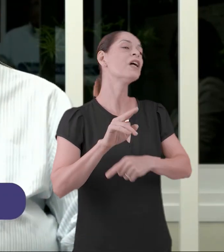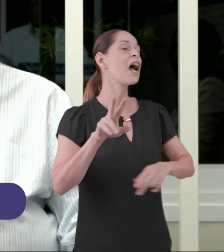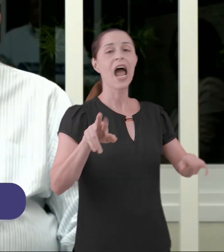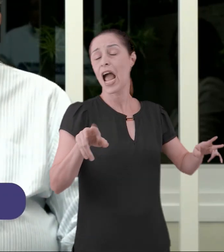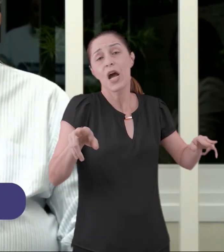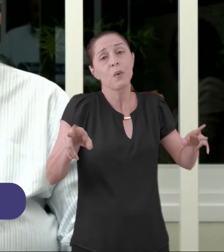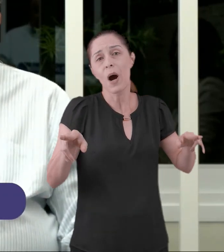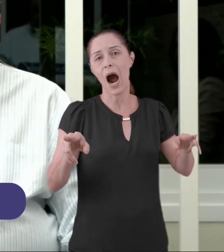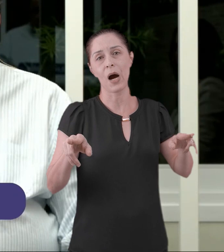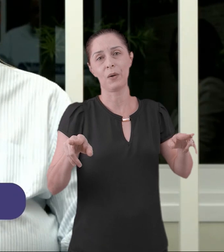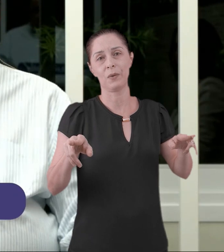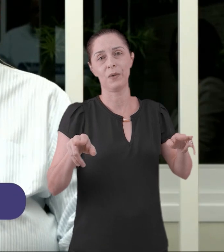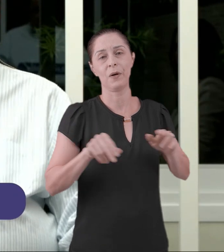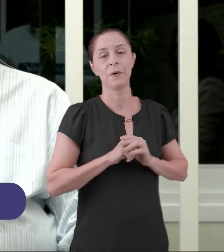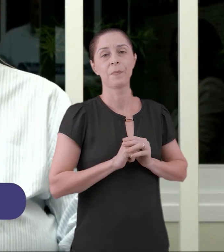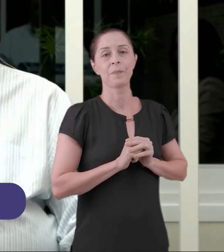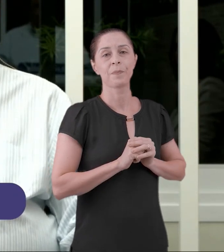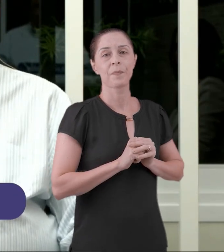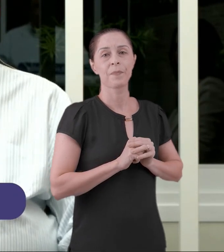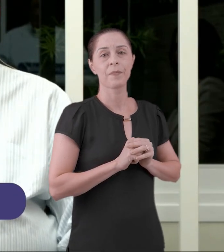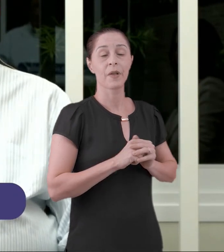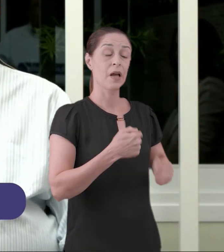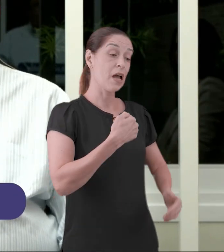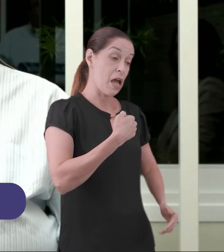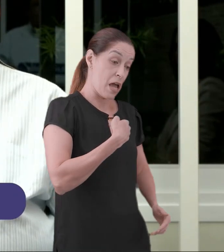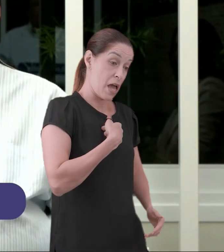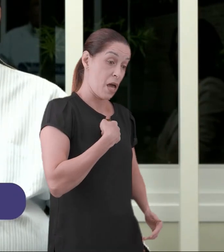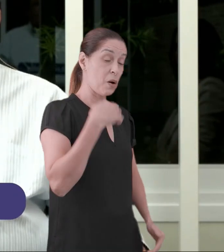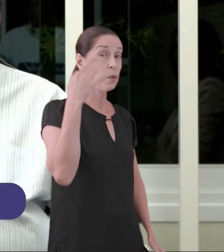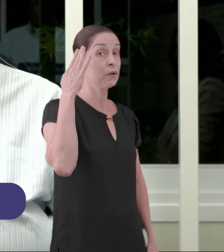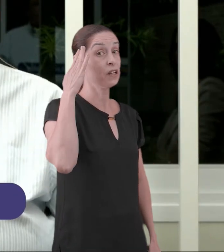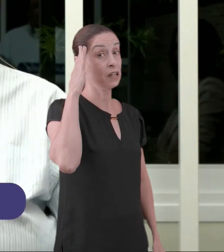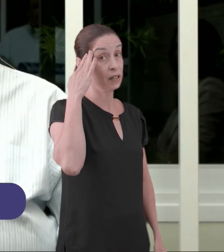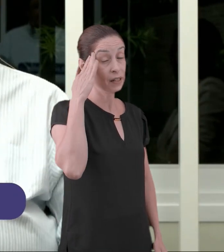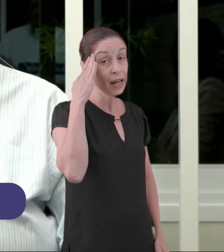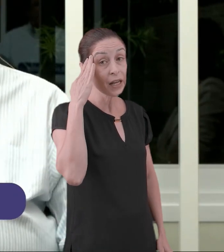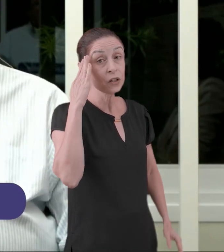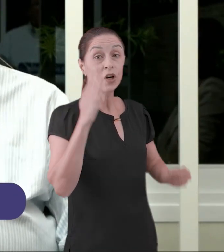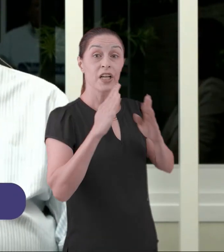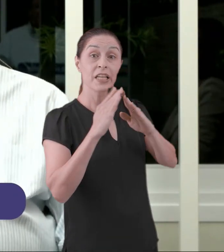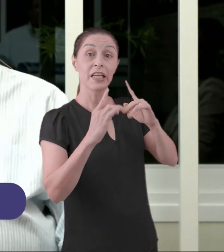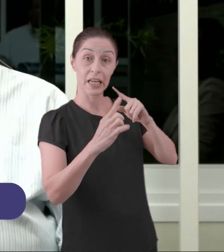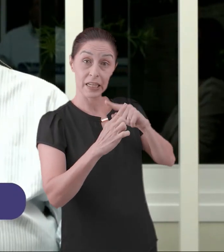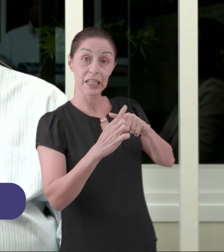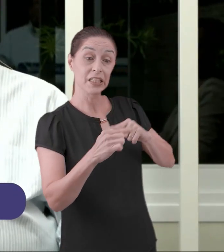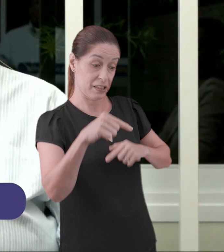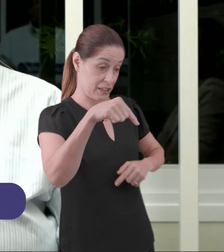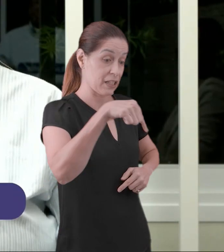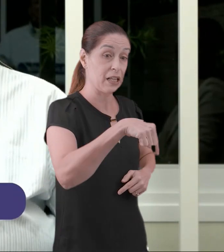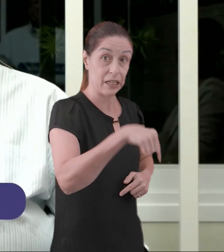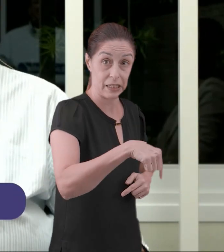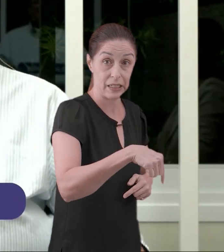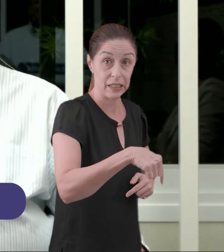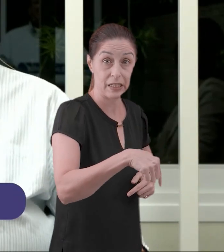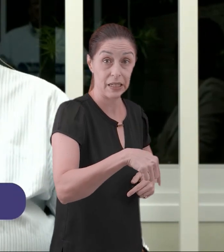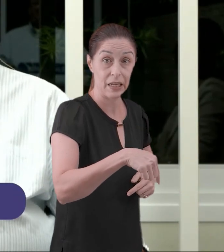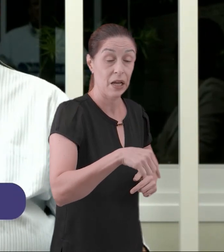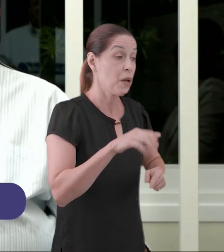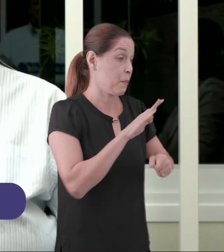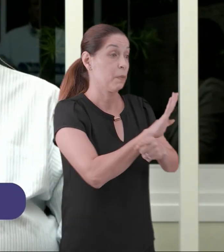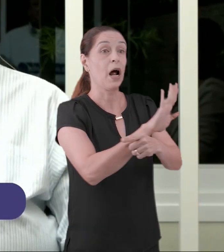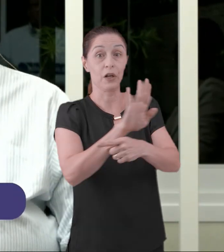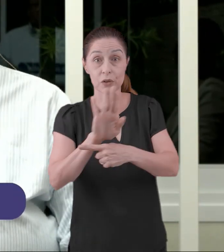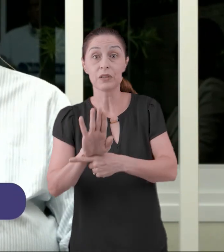Então, eu entendo que a igreja, ela existe para isso, né? Assim como